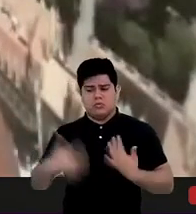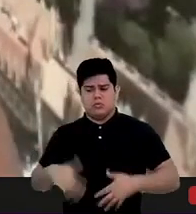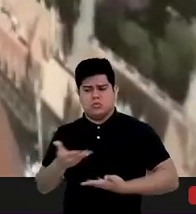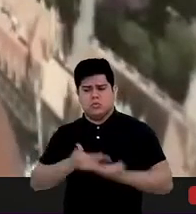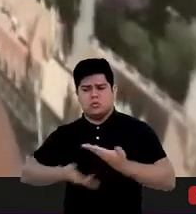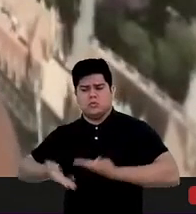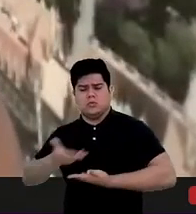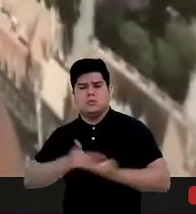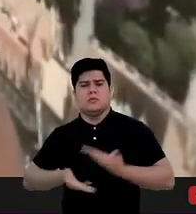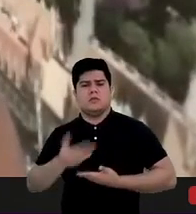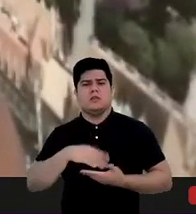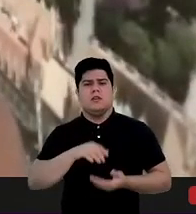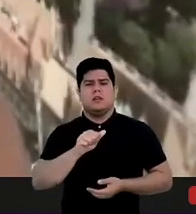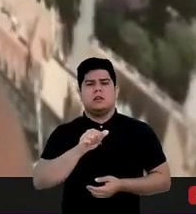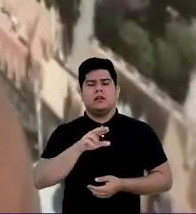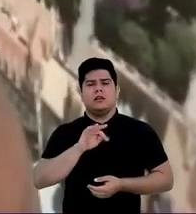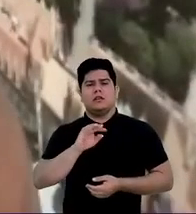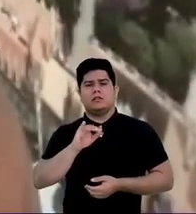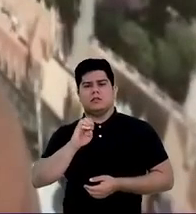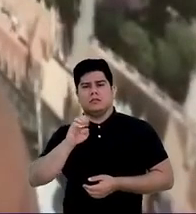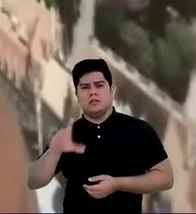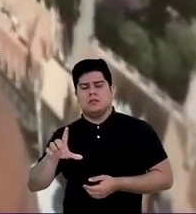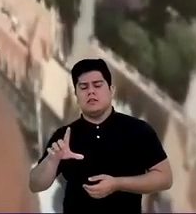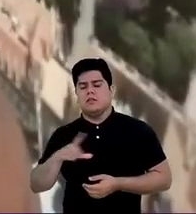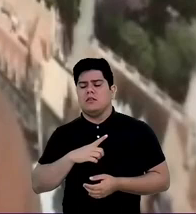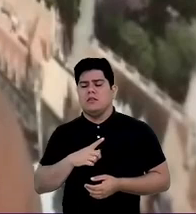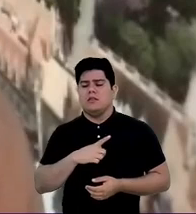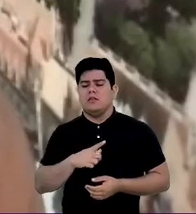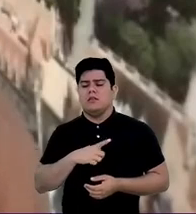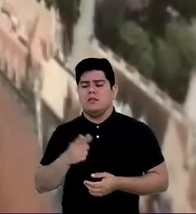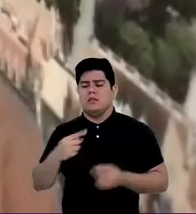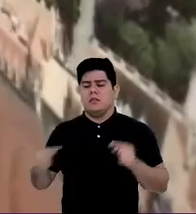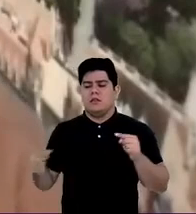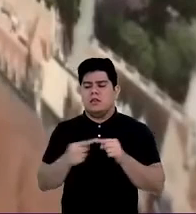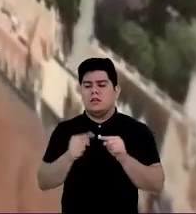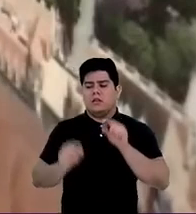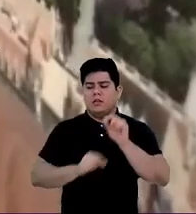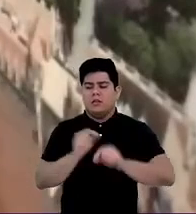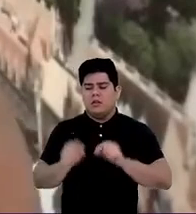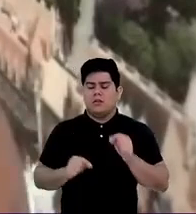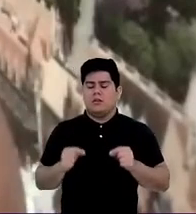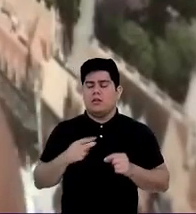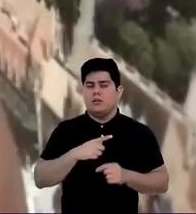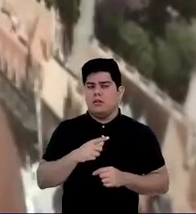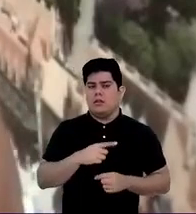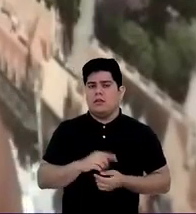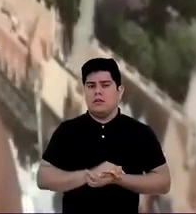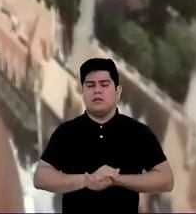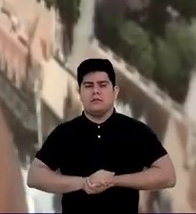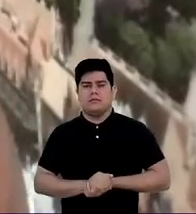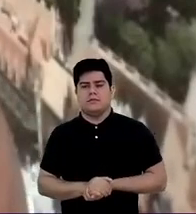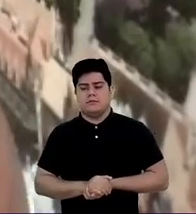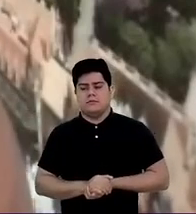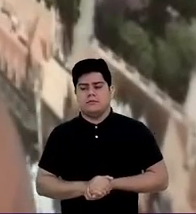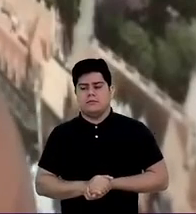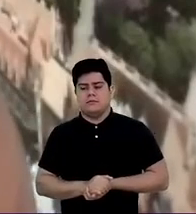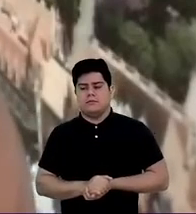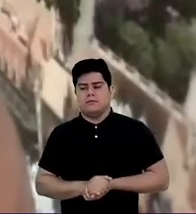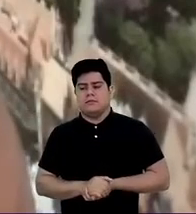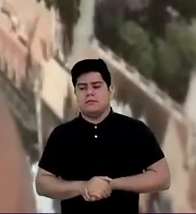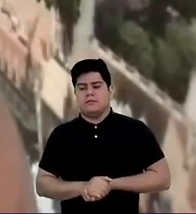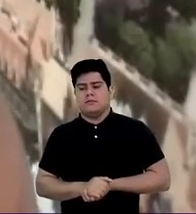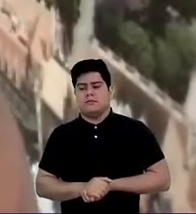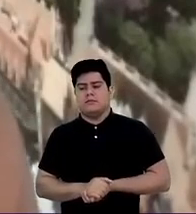com CAR-T-cell, particularmente no que tange ao mieloma múltiplo. E quero também salientar, como o Ângelo